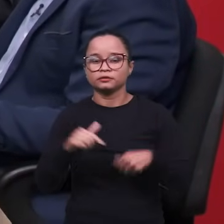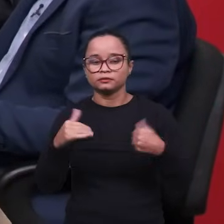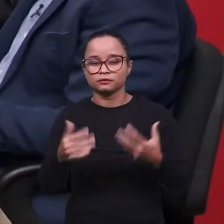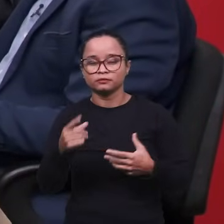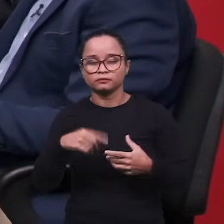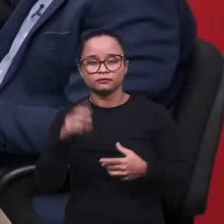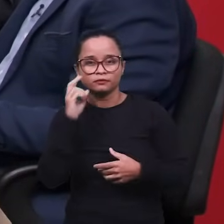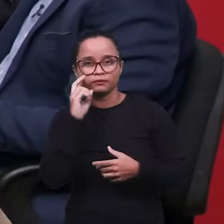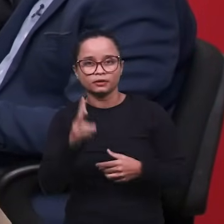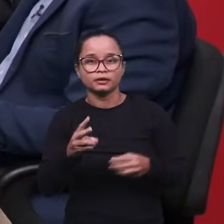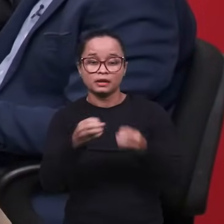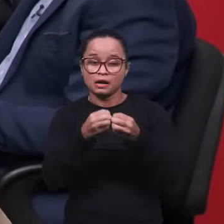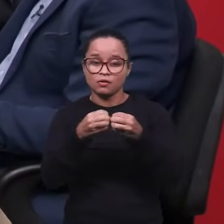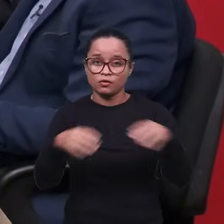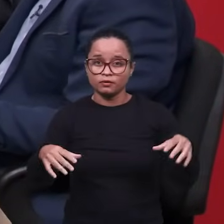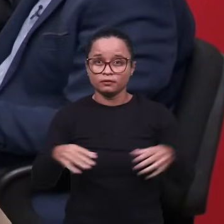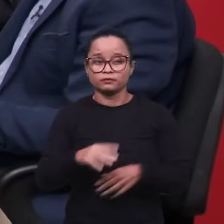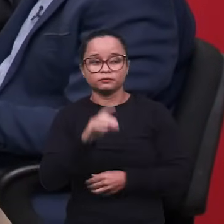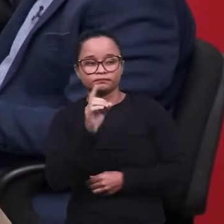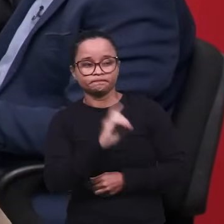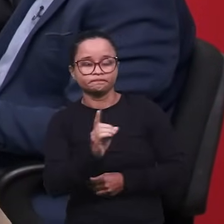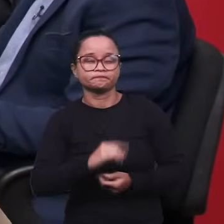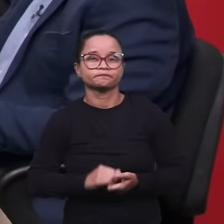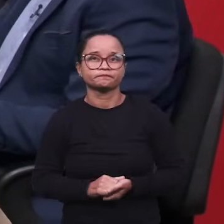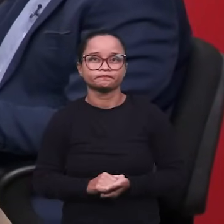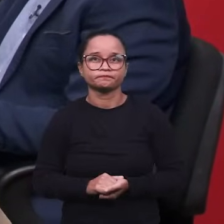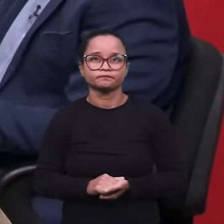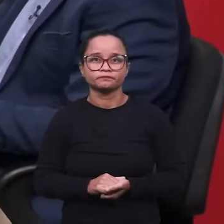gente vê, né, às vezes, a consequência do não.